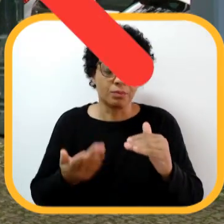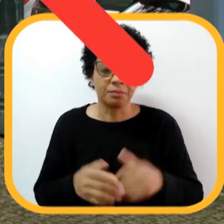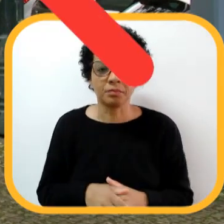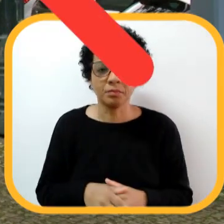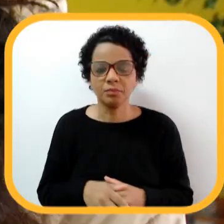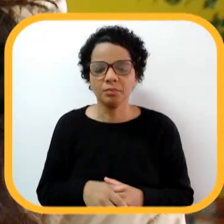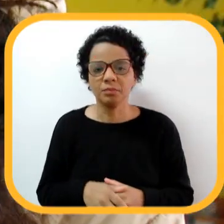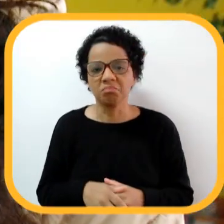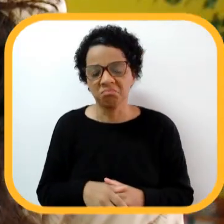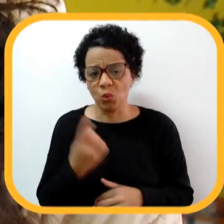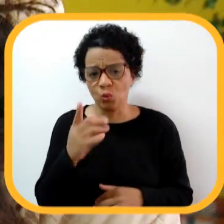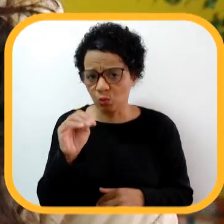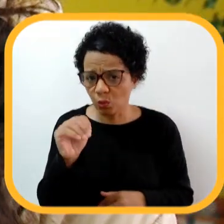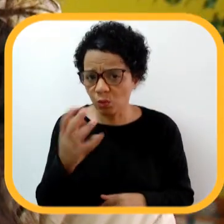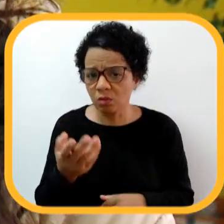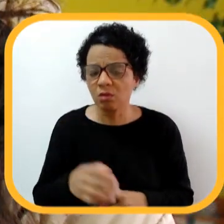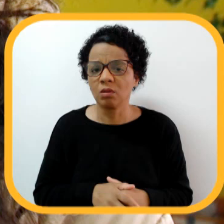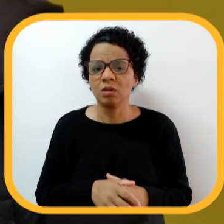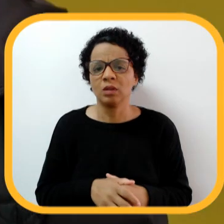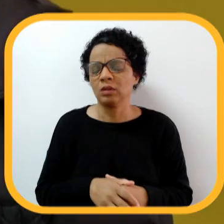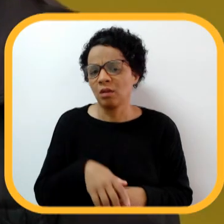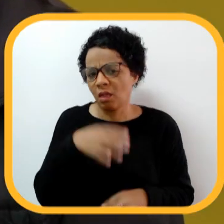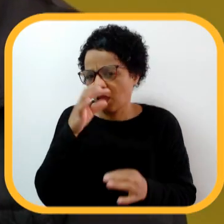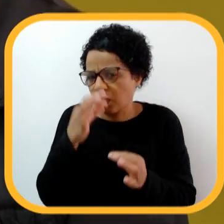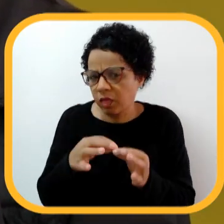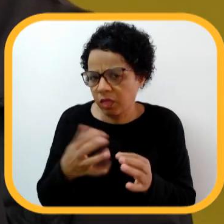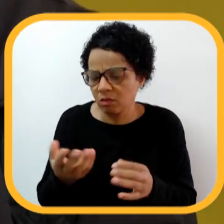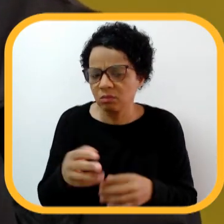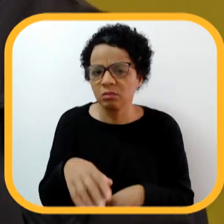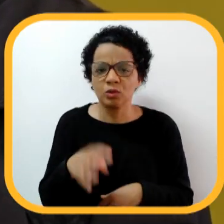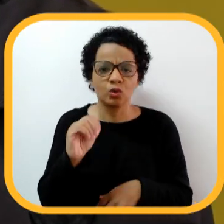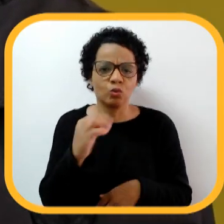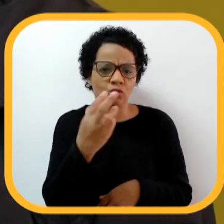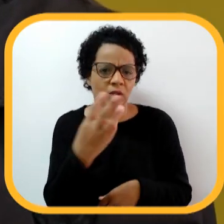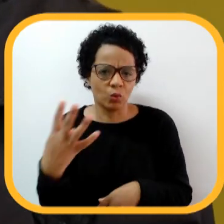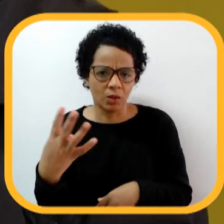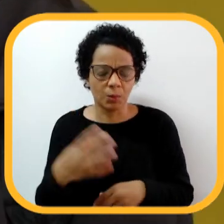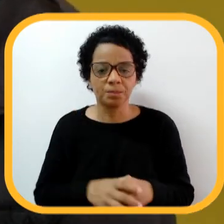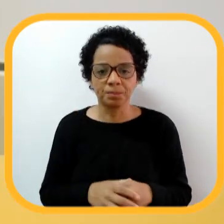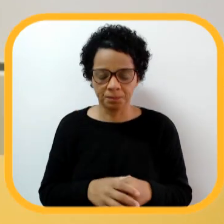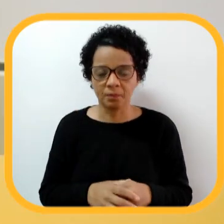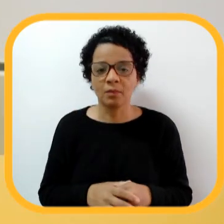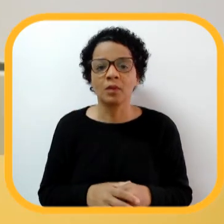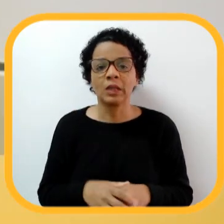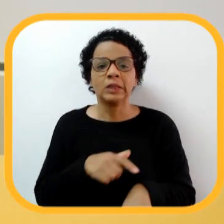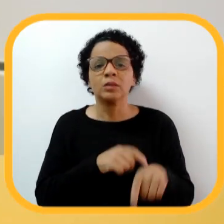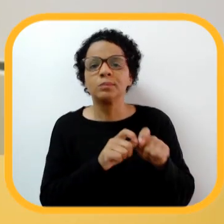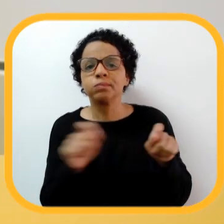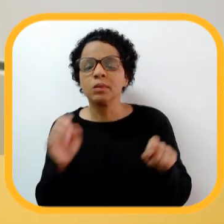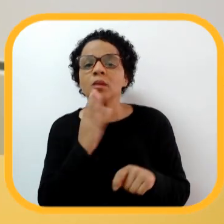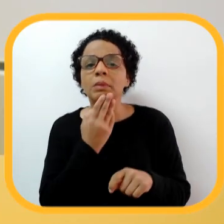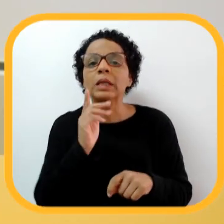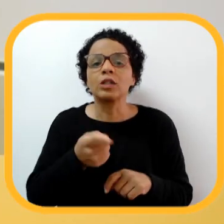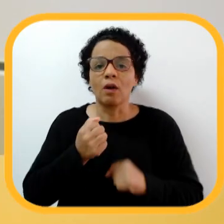menos, se calhar. Talvez um segundo? Poucos segundos, 3, 4 segundos. A duração de um